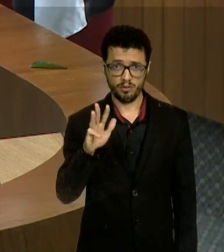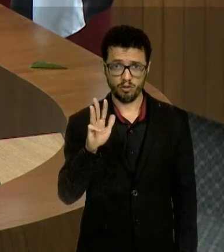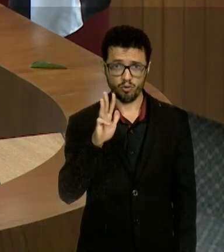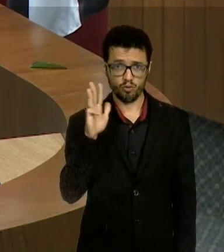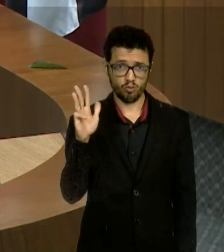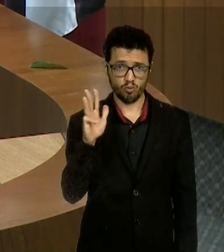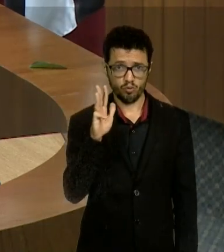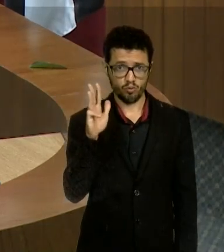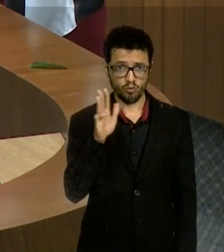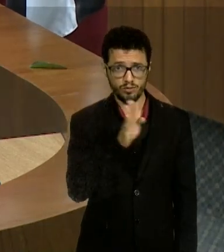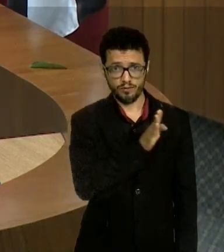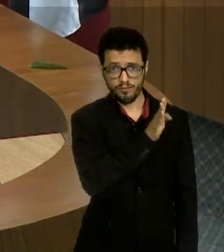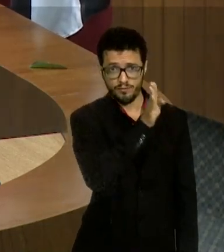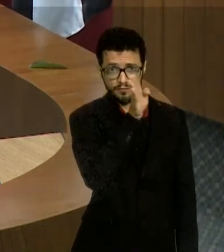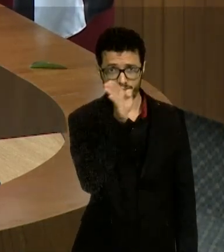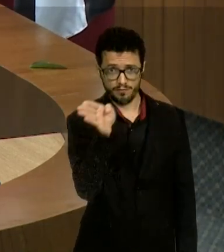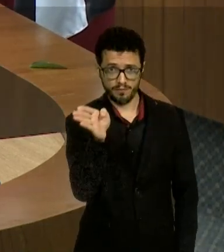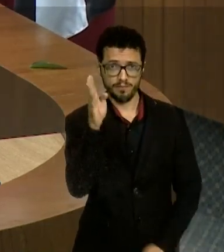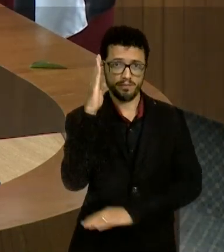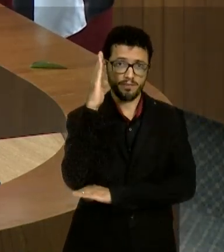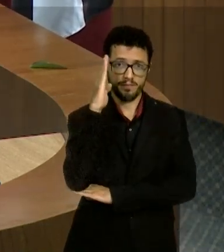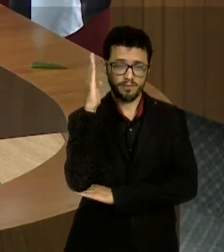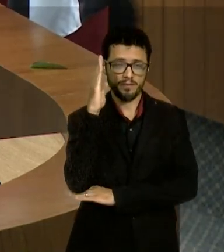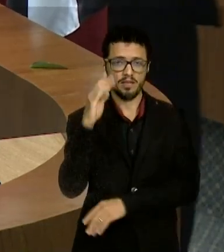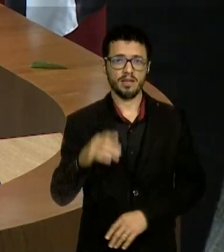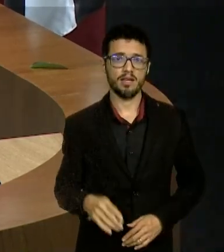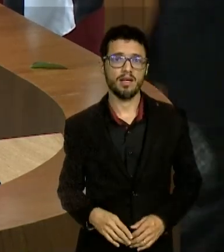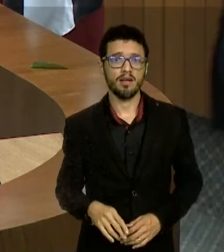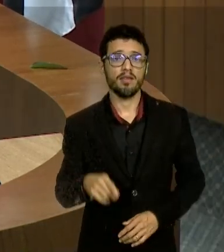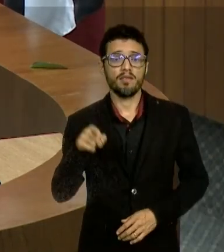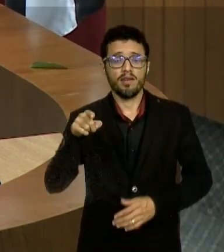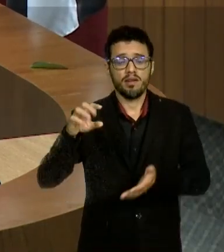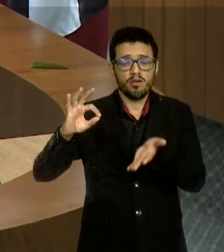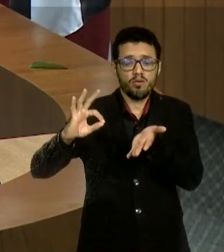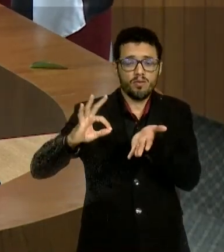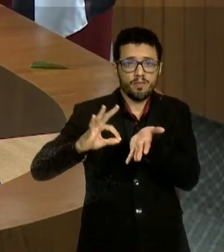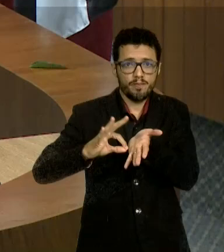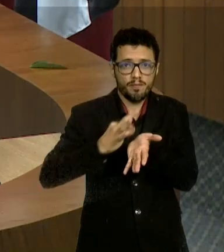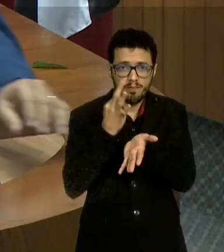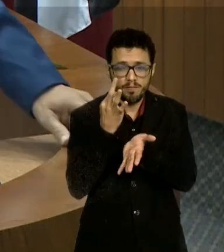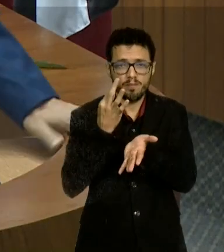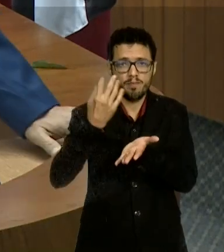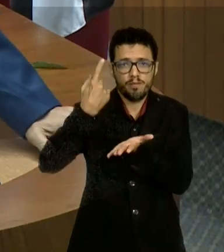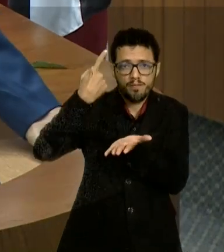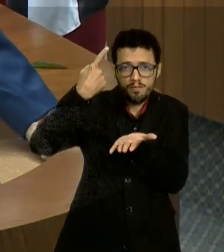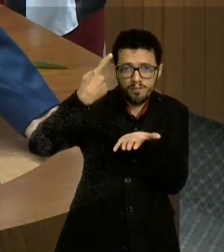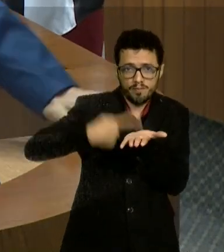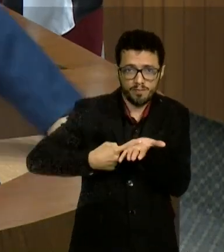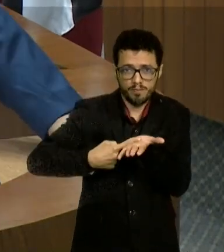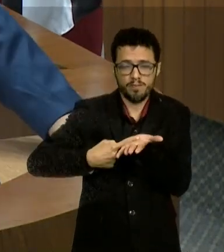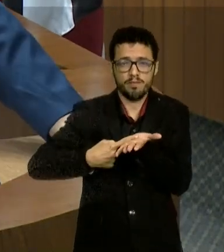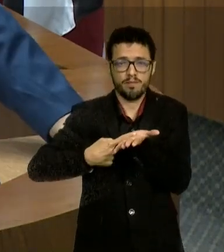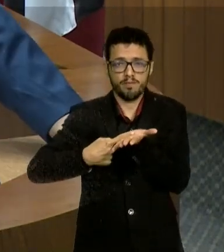onde será assinado um termo de conciliação